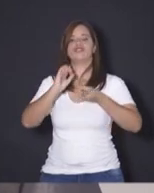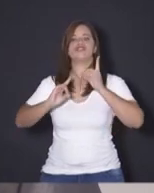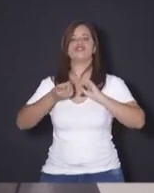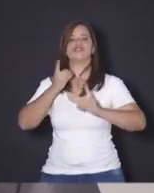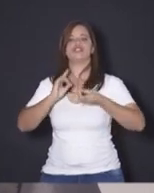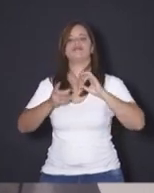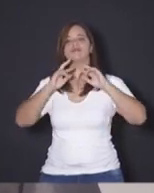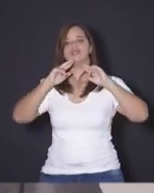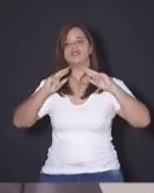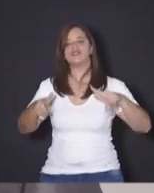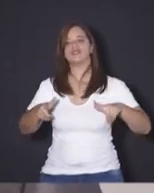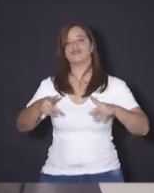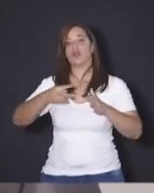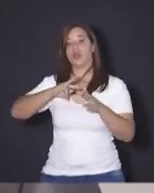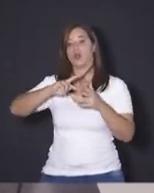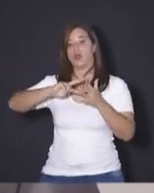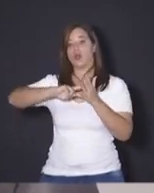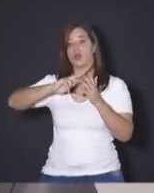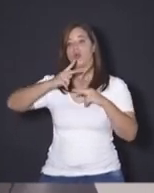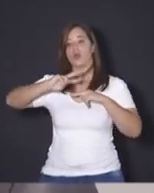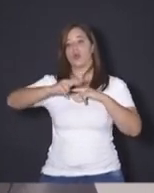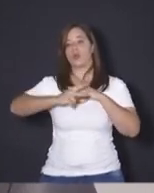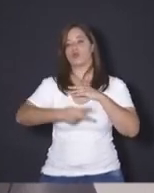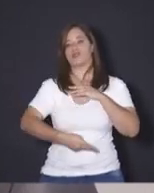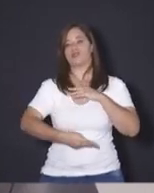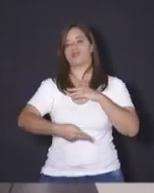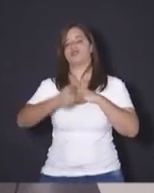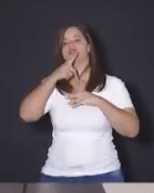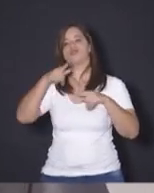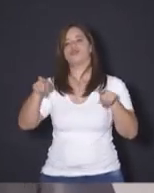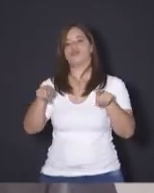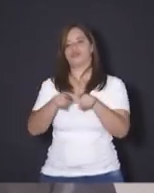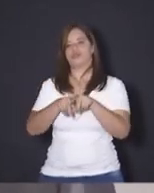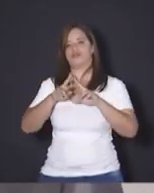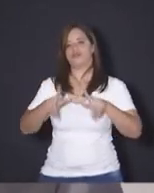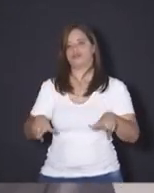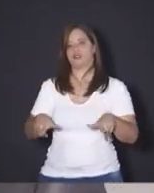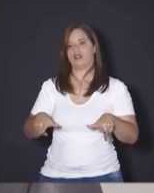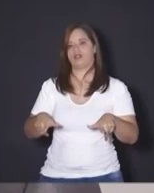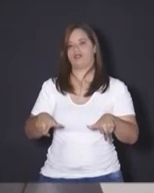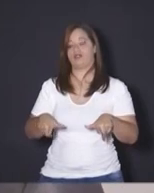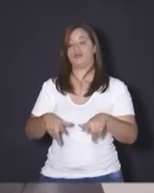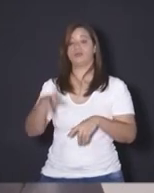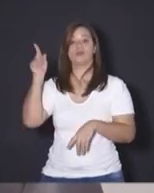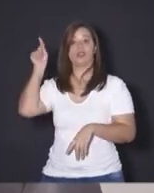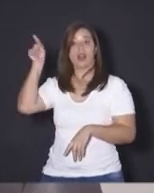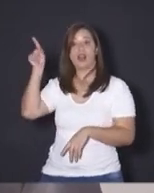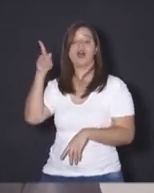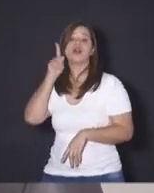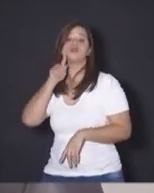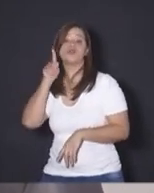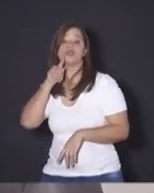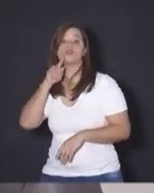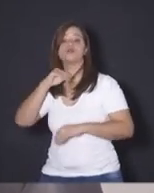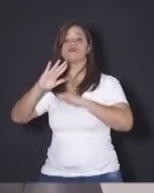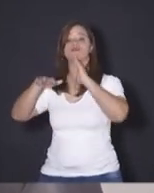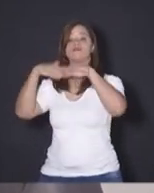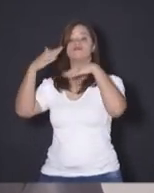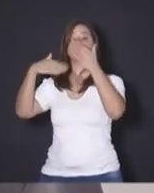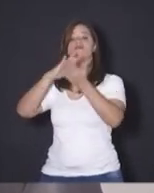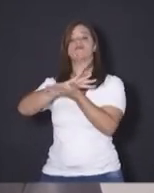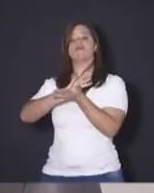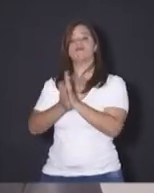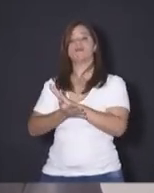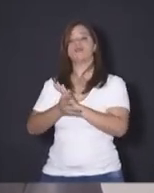e consequências diferentes nos estados unidos desenvolveram o racismo que nós